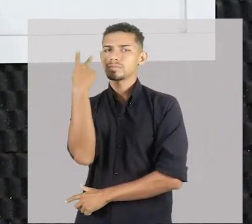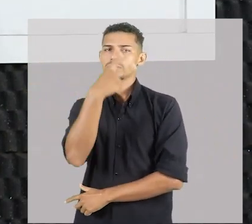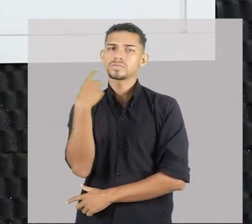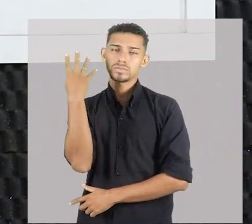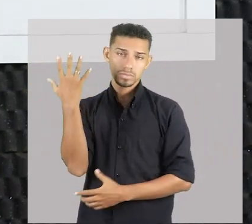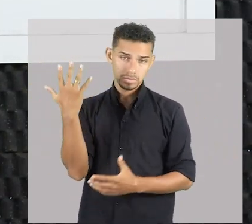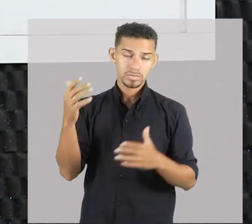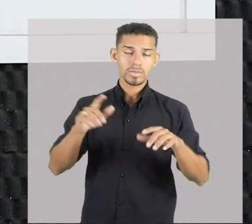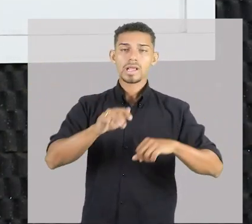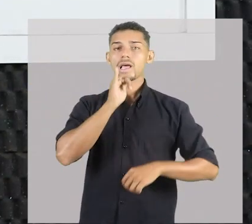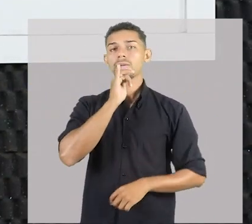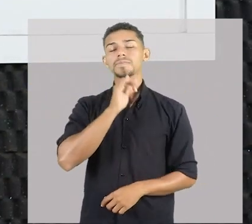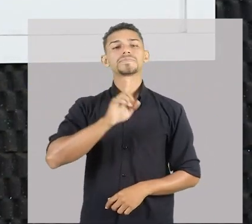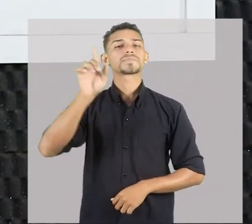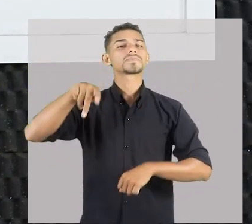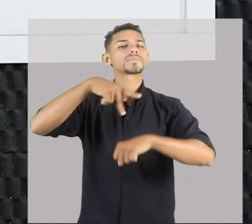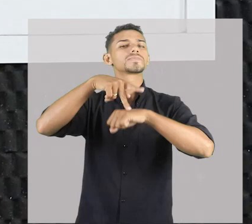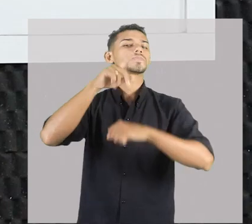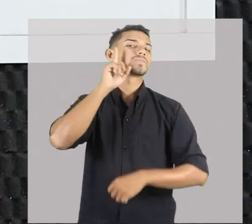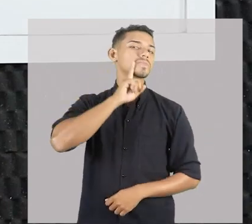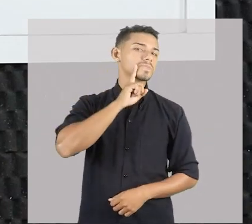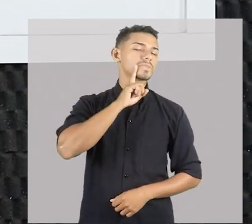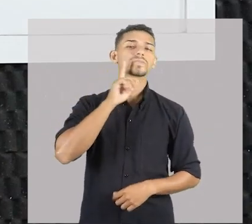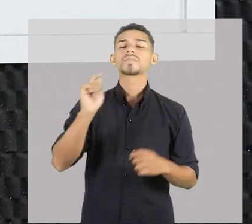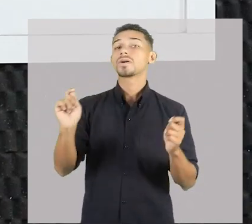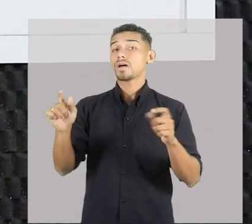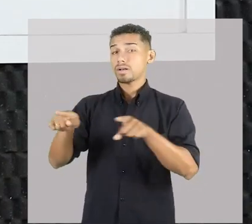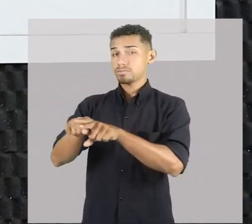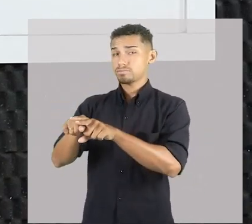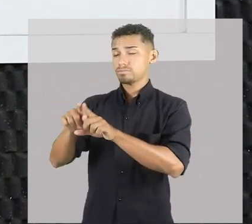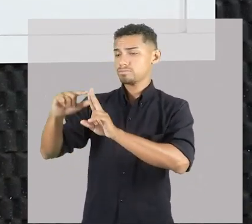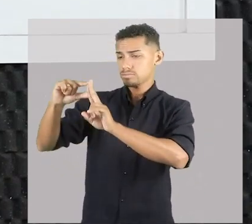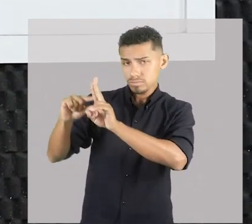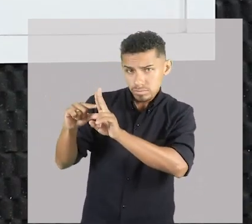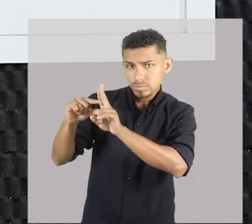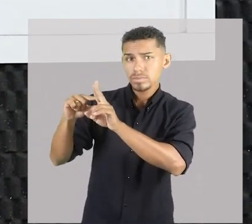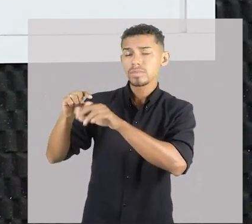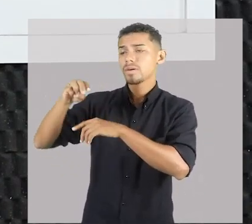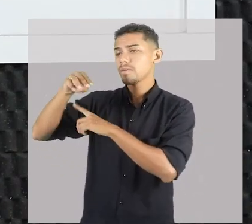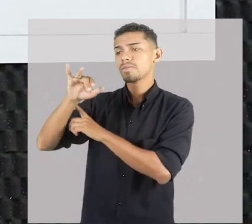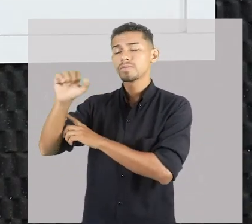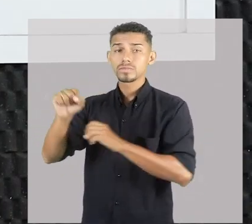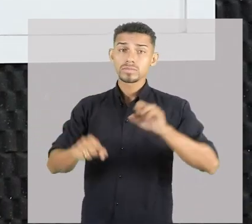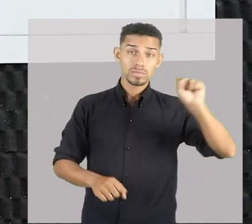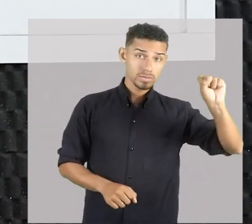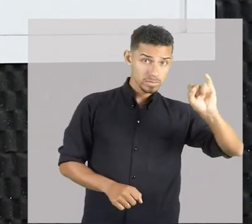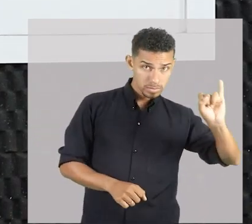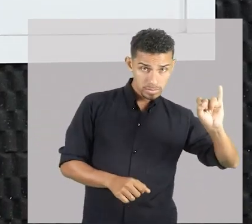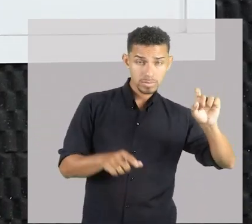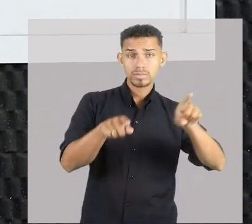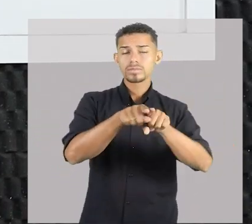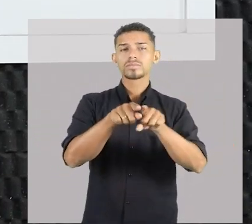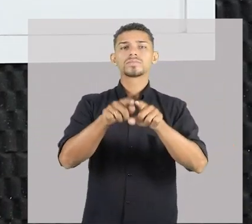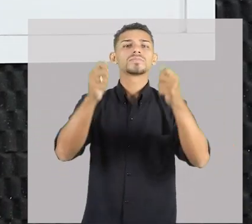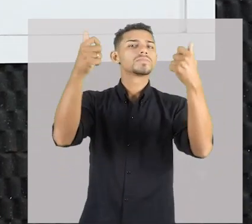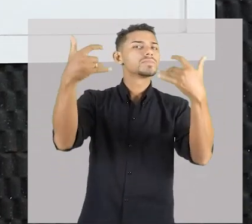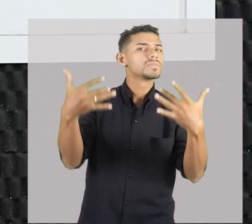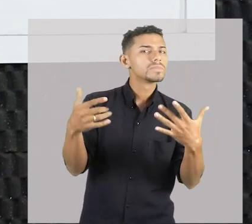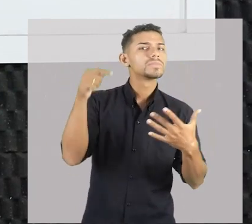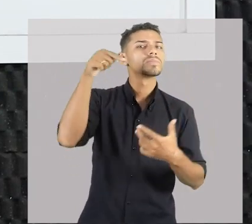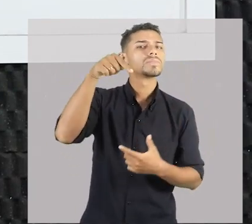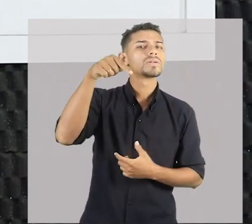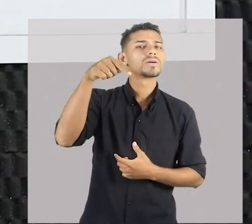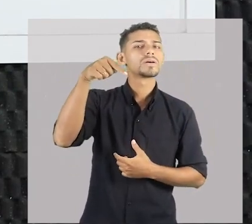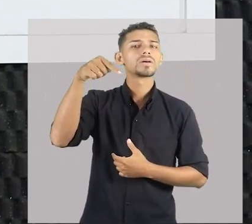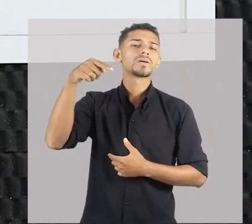exemplo? Nos Estados Unidos, a unidade de medida de velocidade média no sistema internacional é metro por segundo, igual no Brasil,